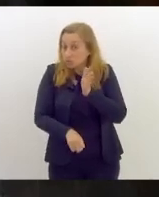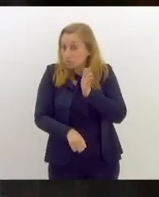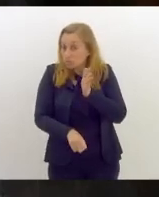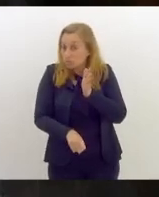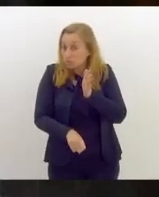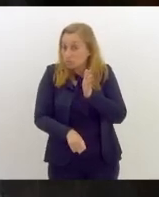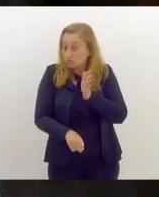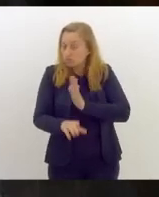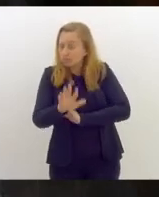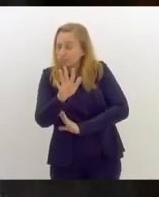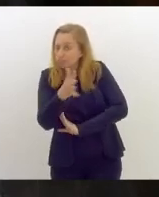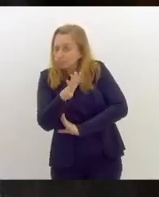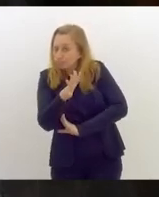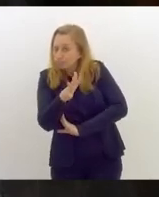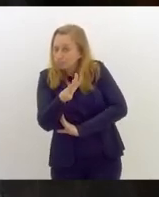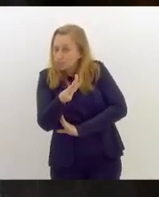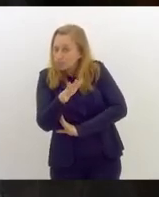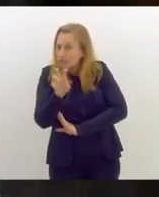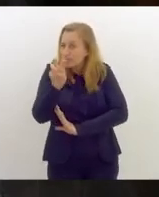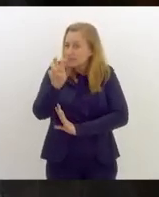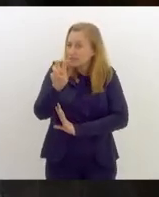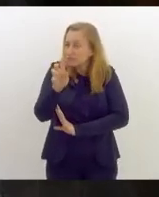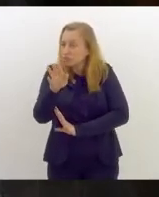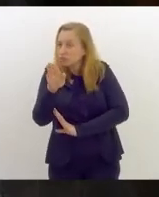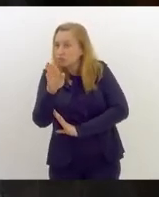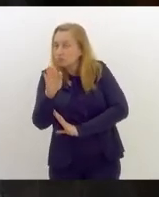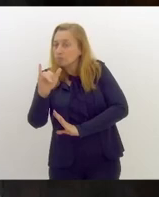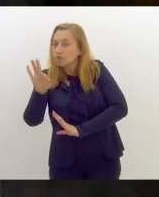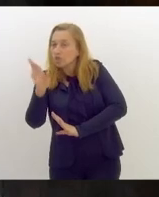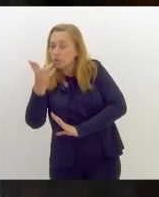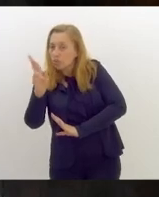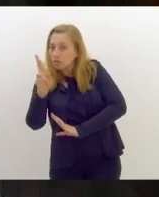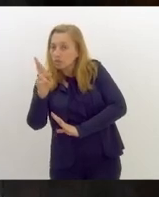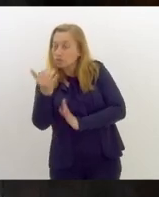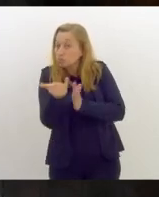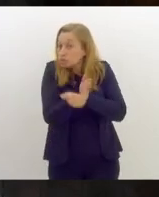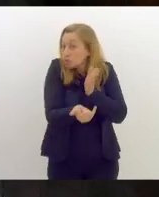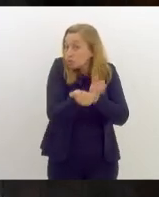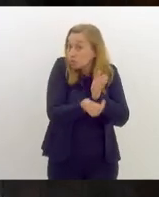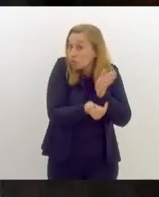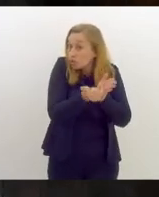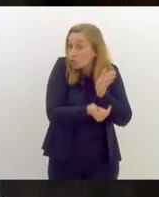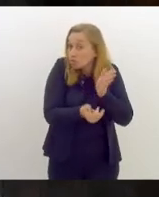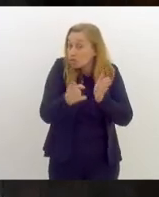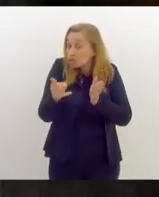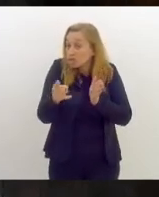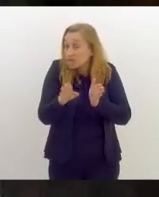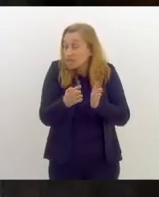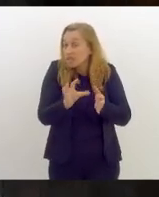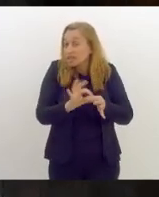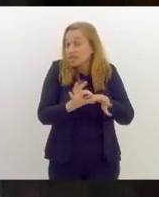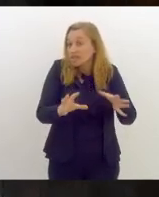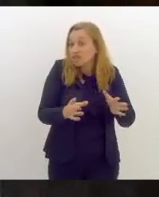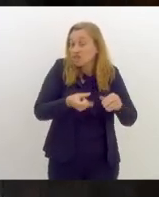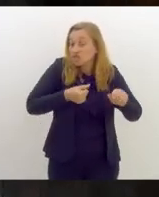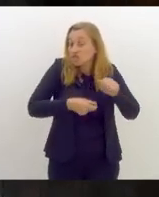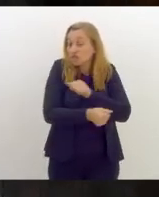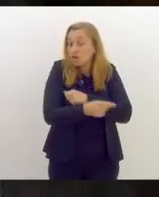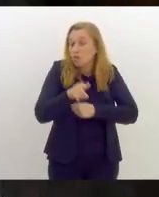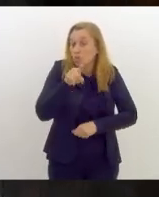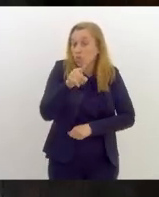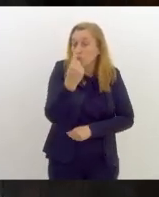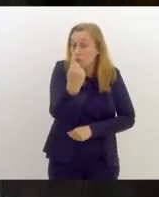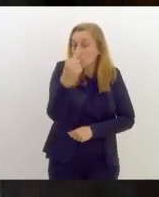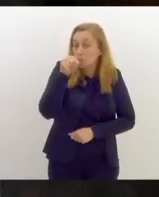no mínimo cinco bilhões dos impostos você deixa de investir um ponto